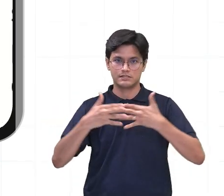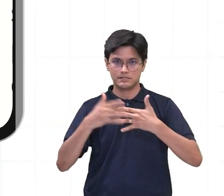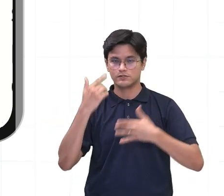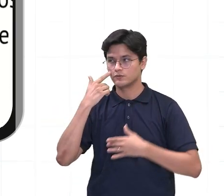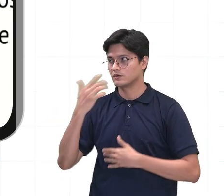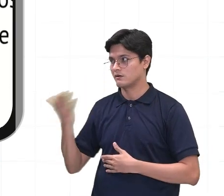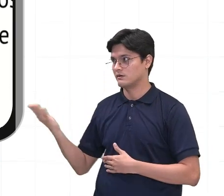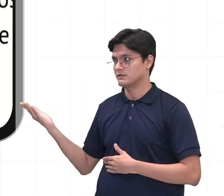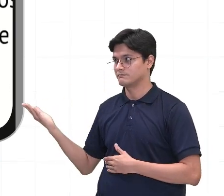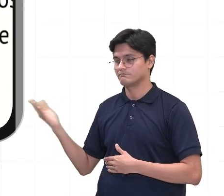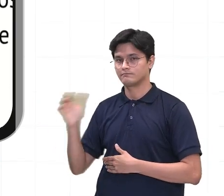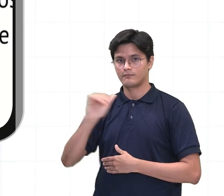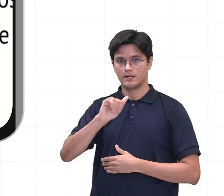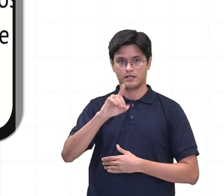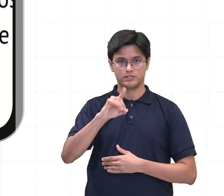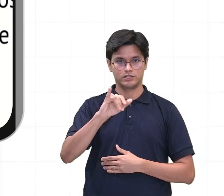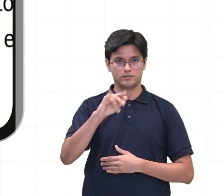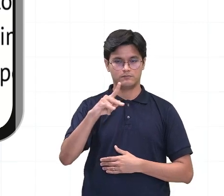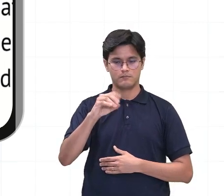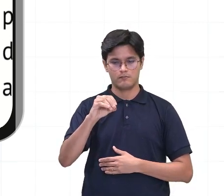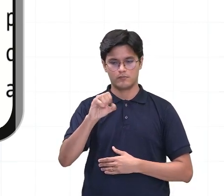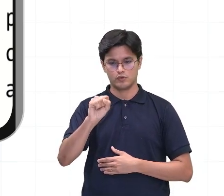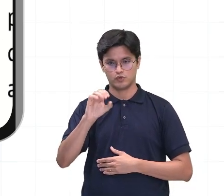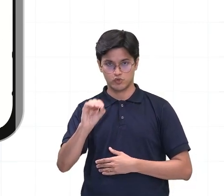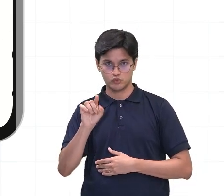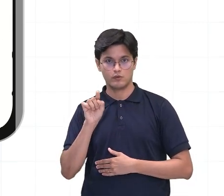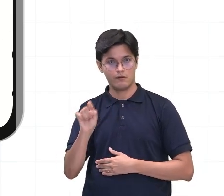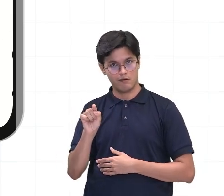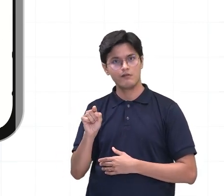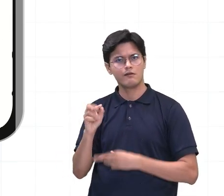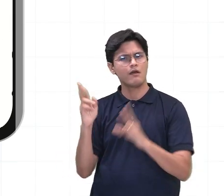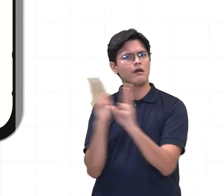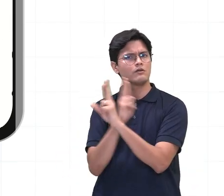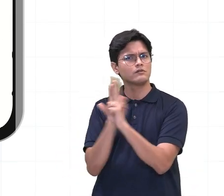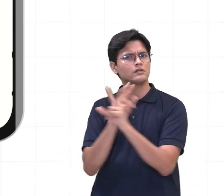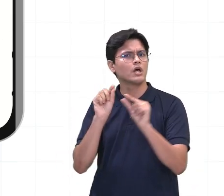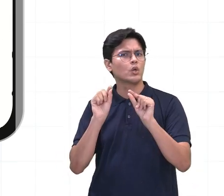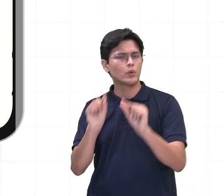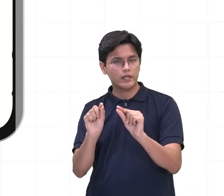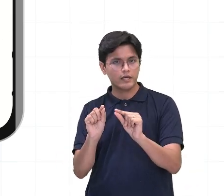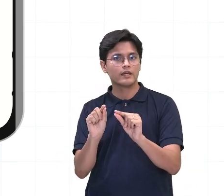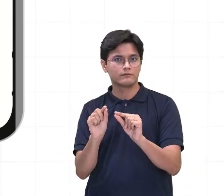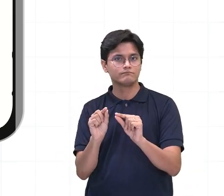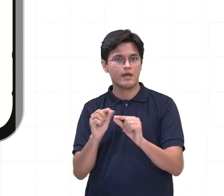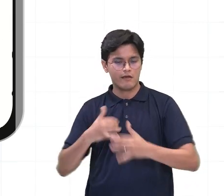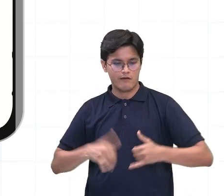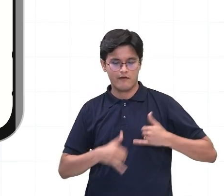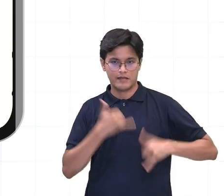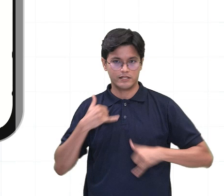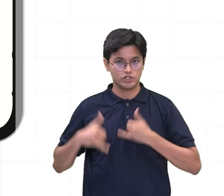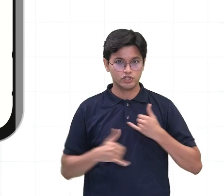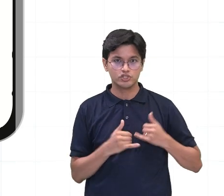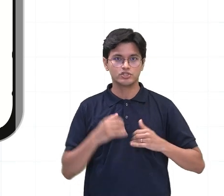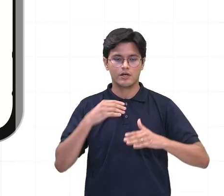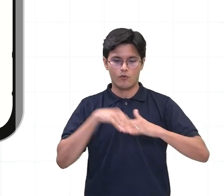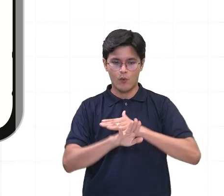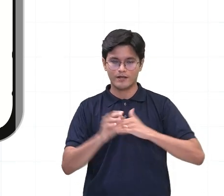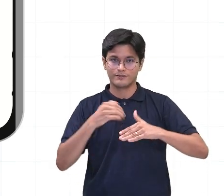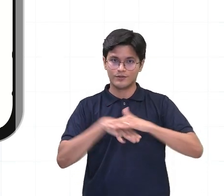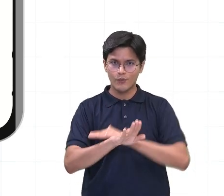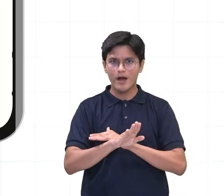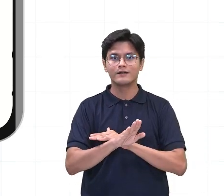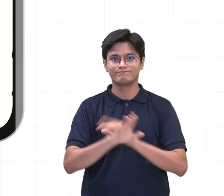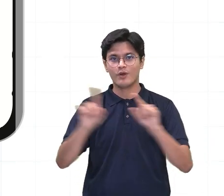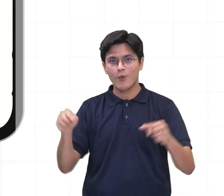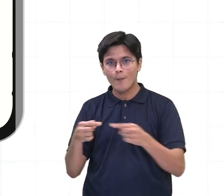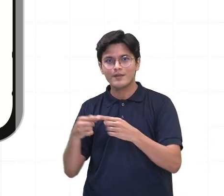adiposo. Ele está relacionado com a reserva energética, né? Então, nada mais é que a gordura que está presente